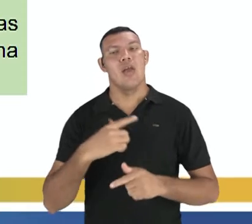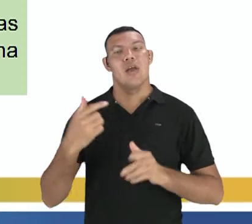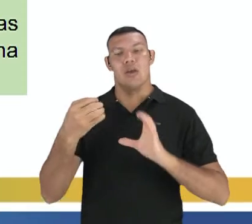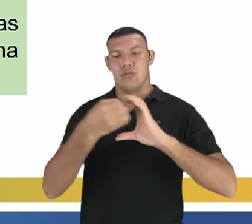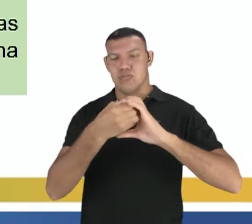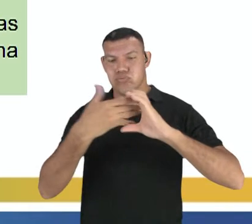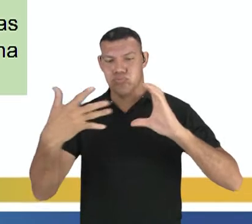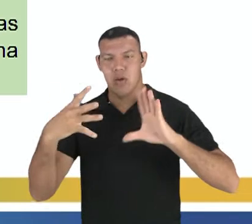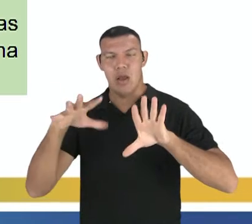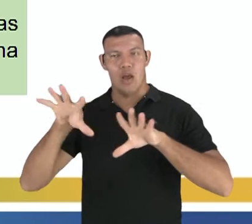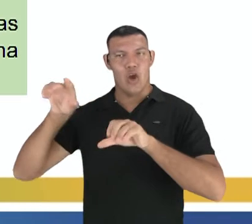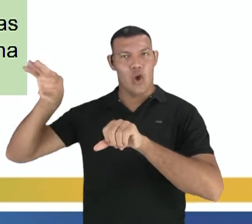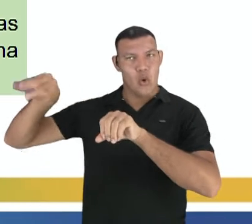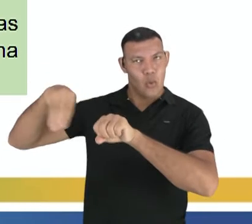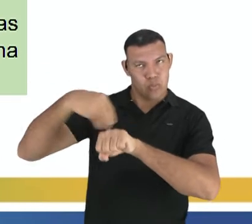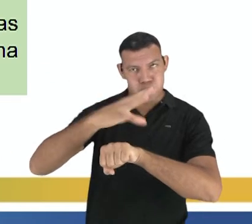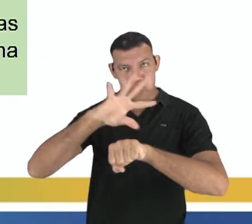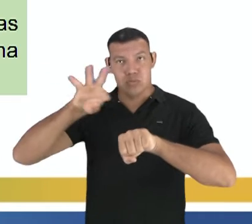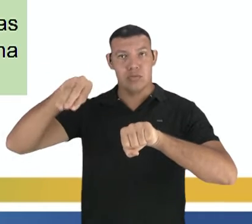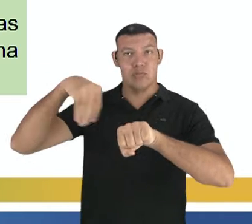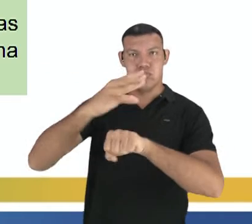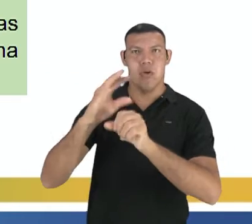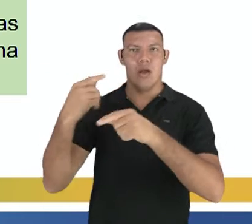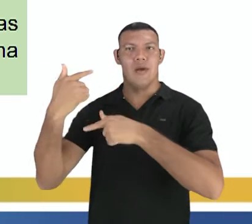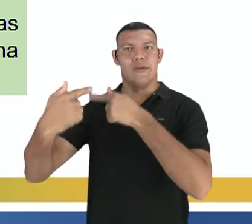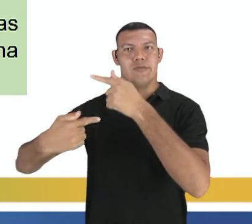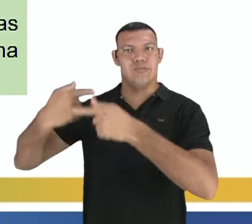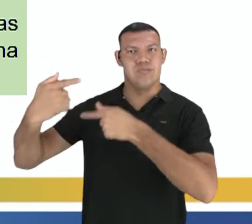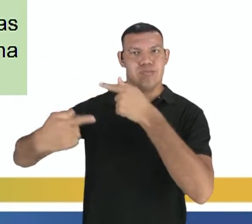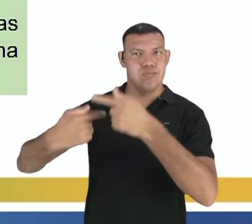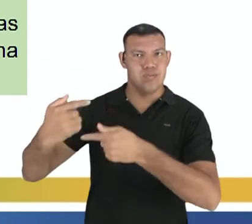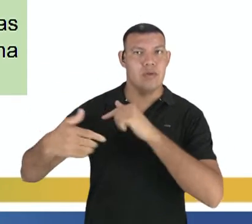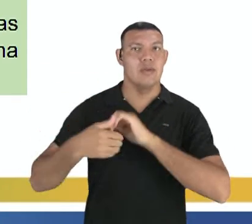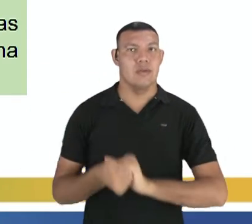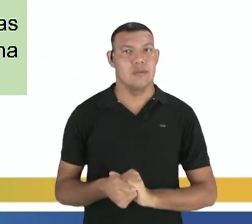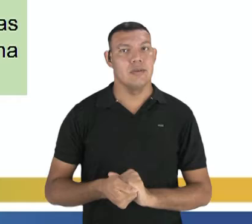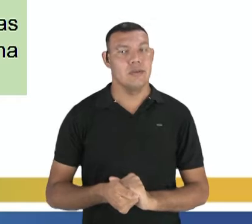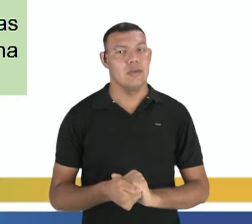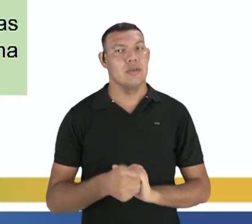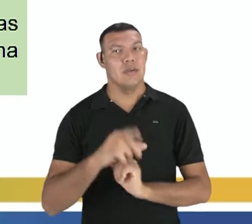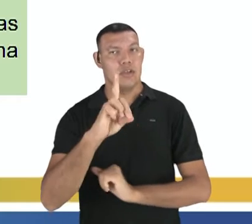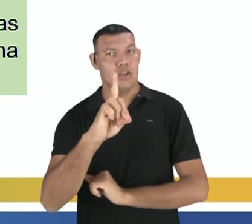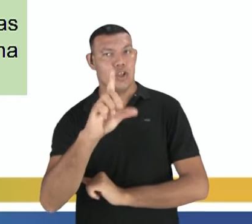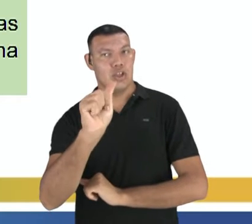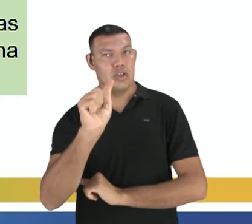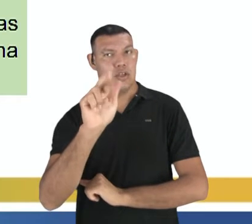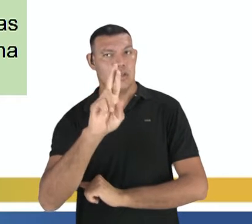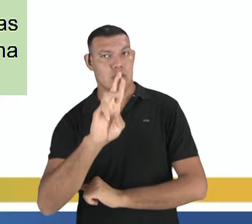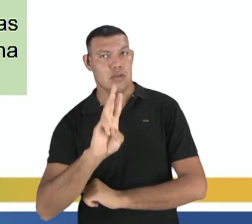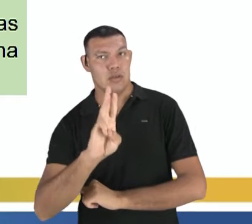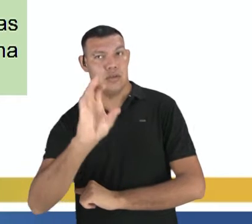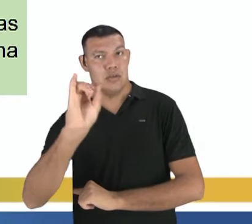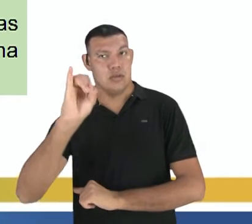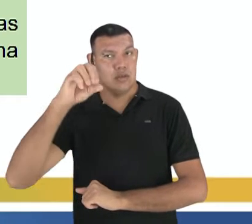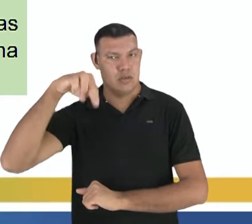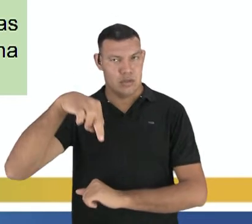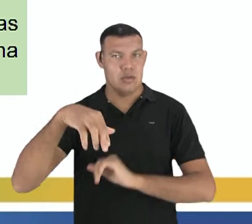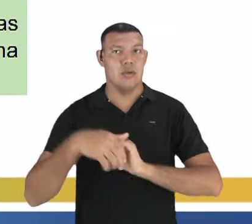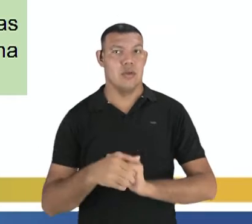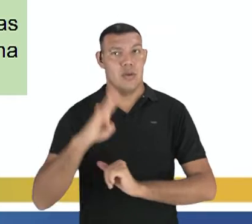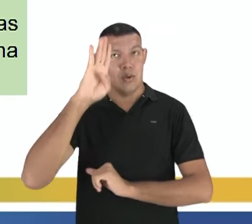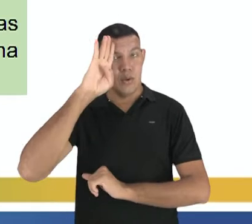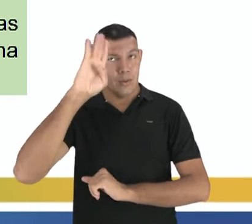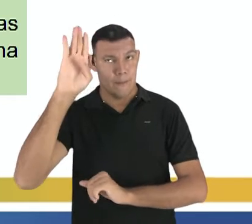essas características vantajosas aos seus descendentes. Então, o Darwin, né, o princípio do darwinismo é